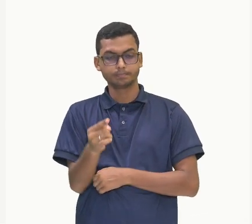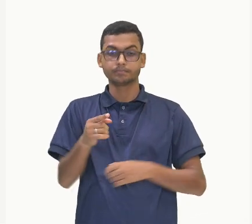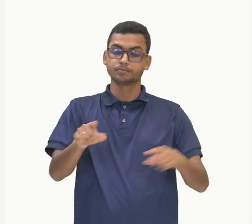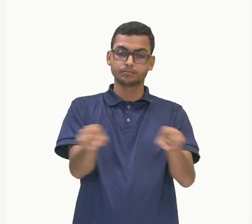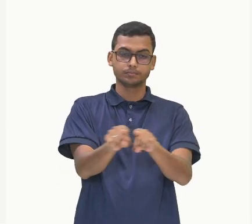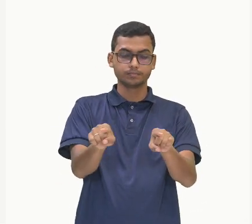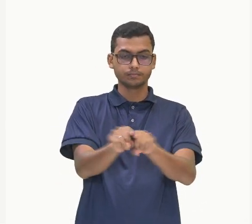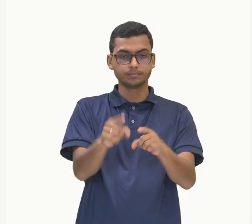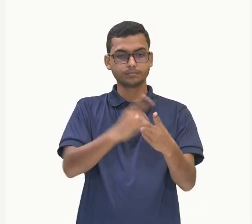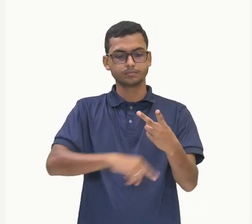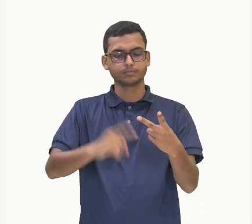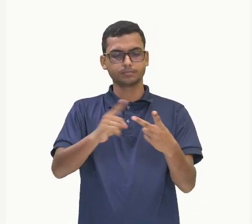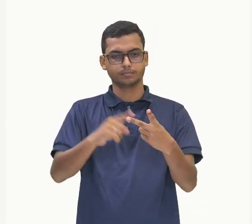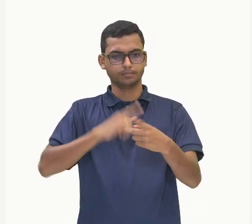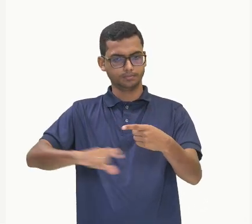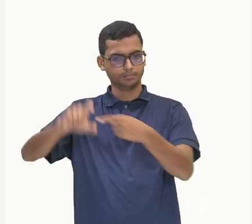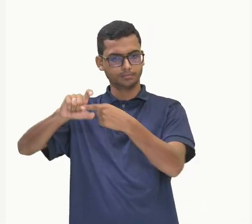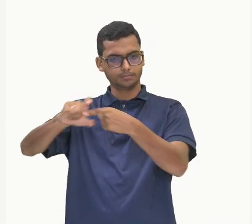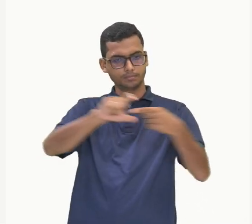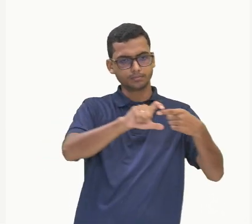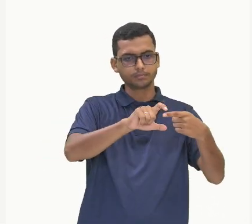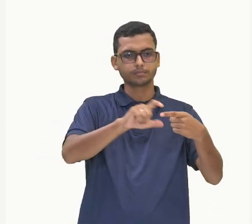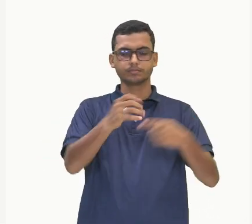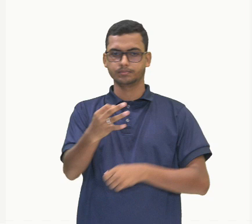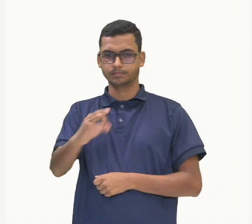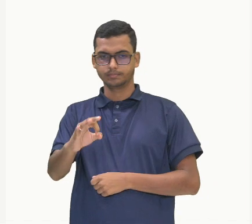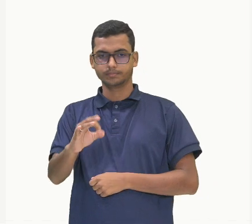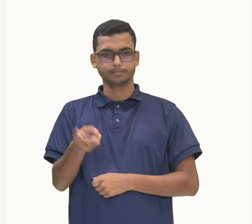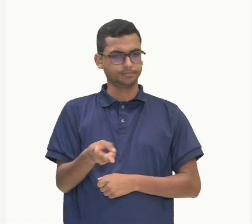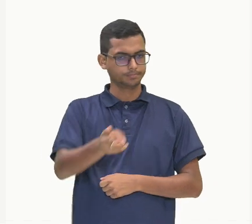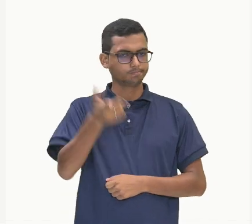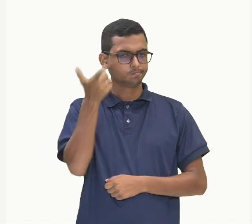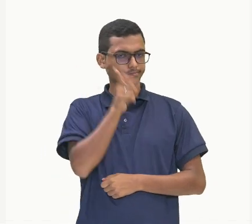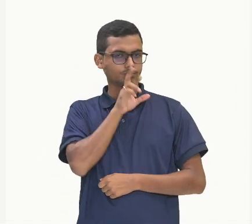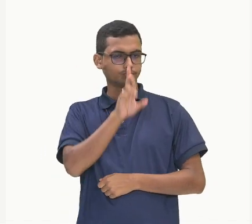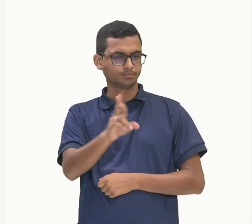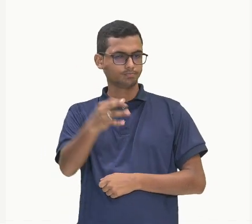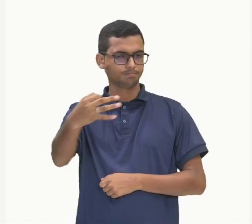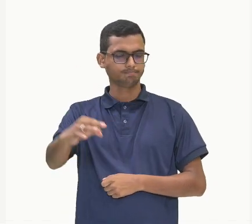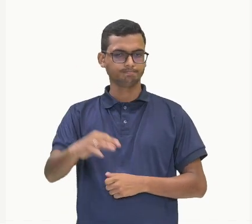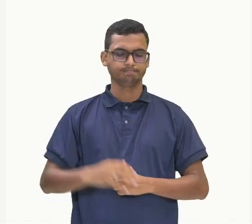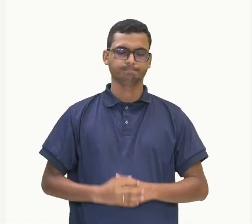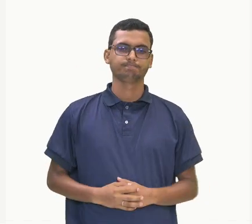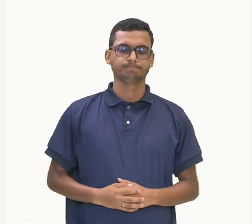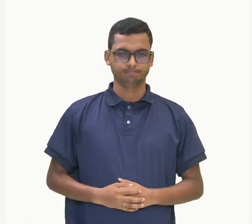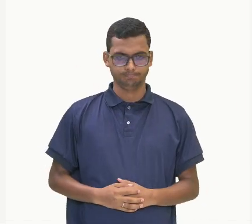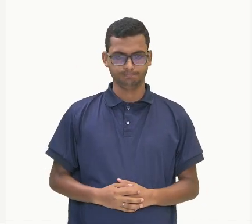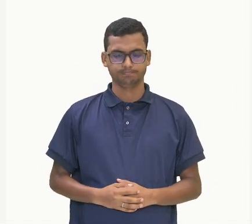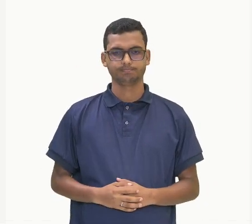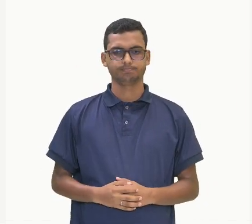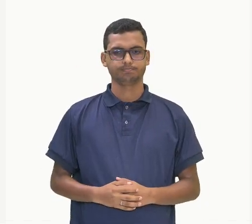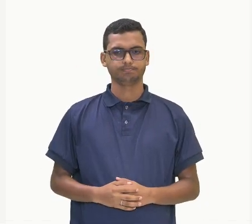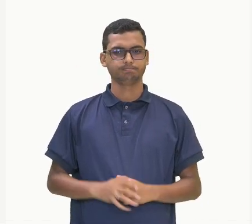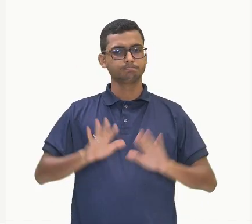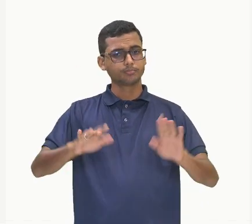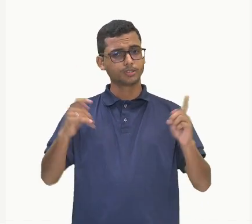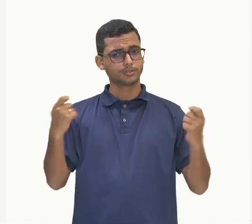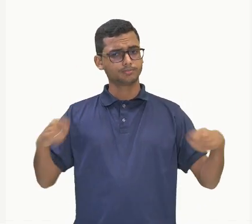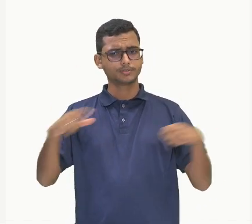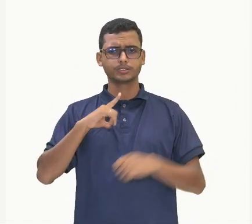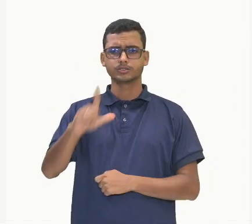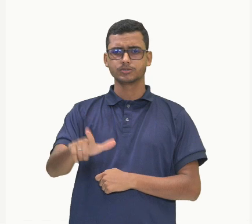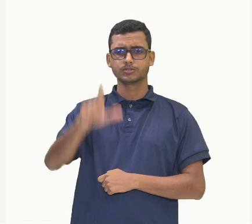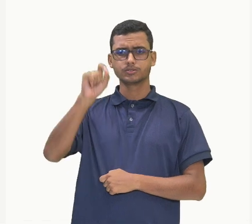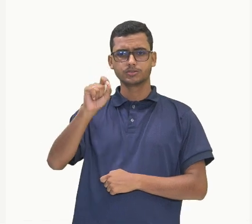Posso trabalhar com um ou com o outro, sempre vai dar certo. Beleza? Sempre vai dar certo, só preciso escolher